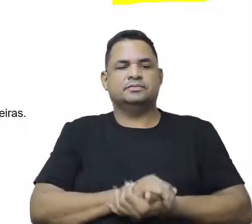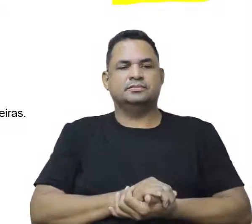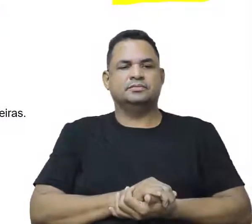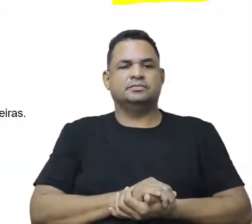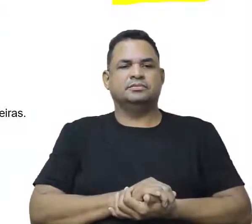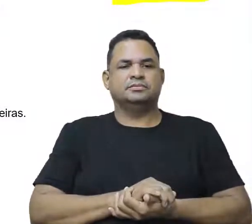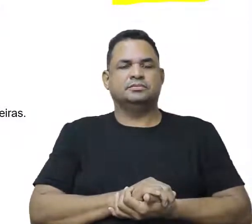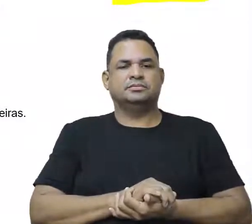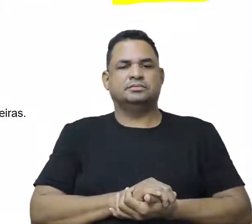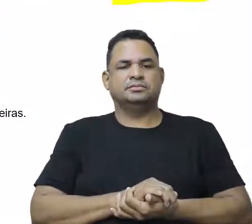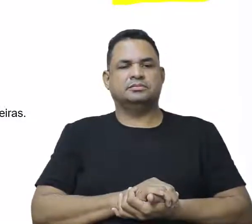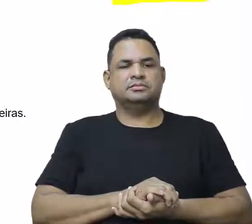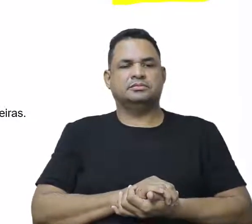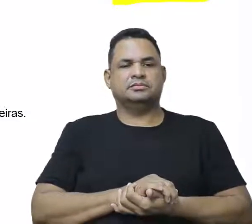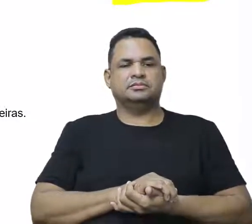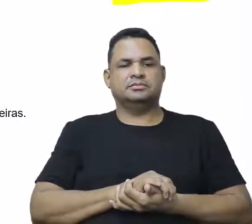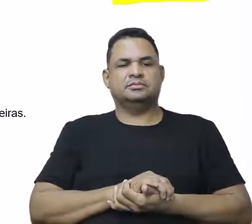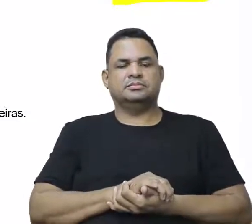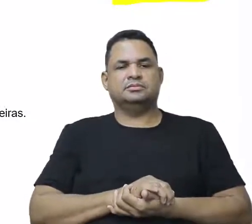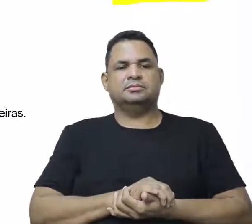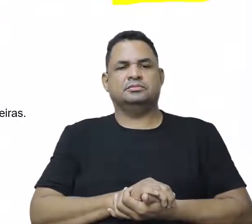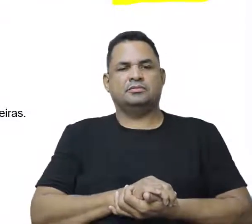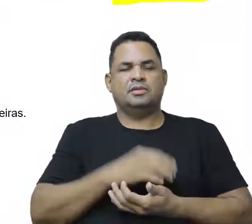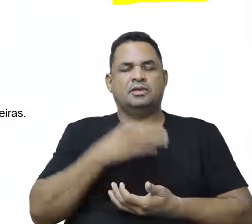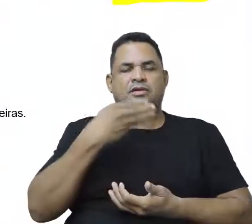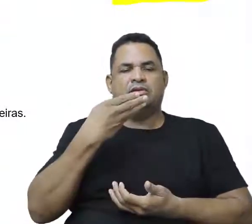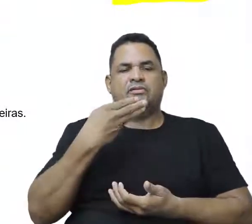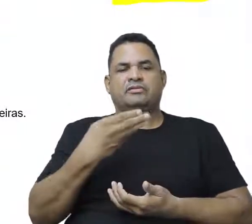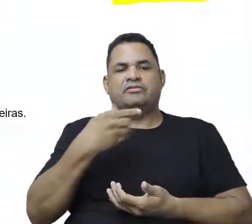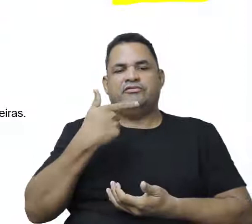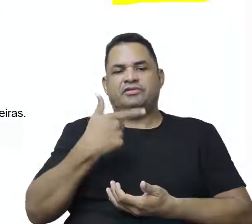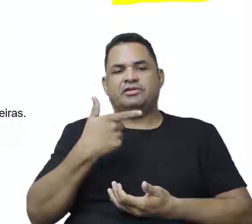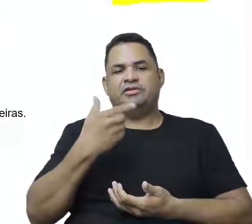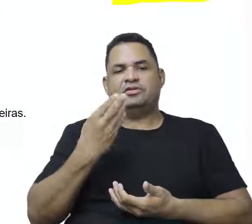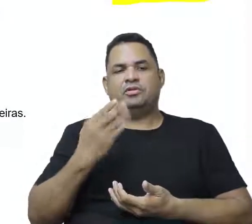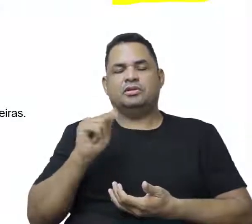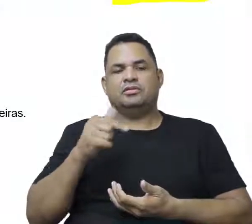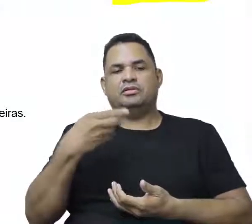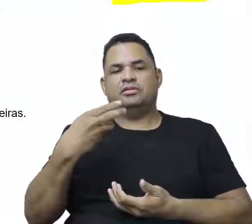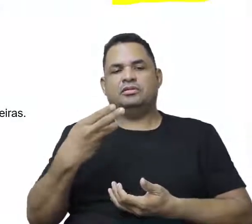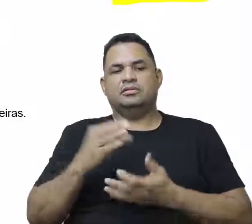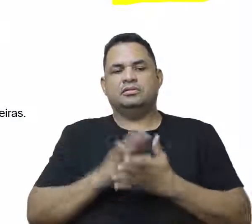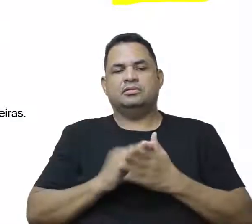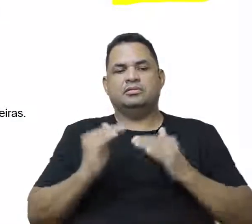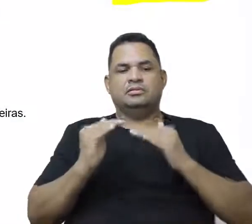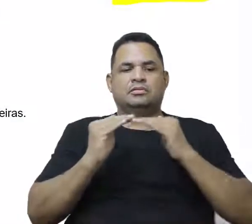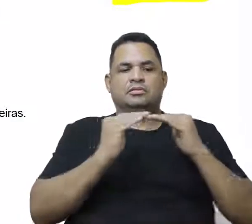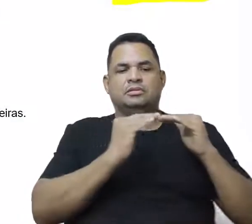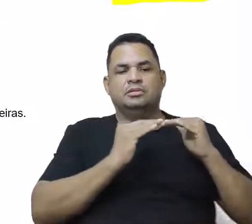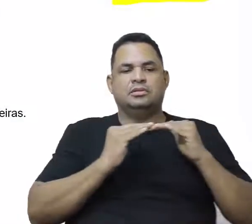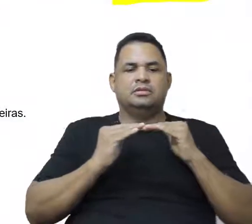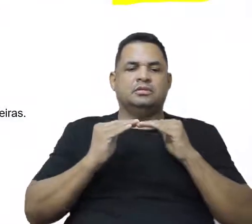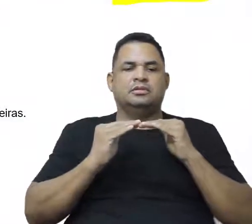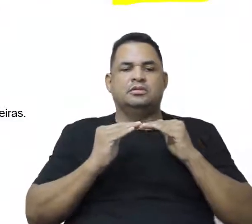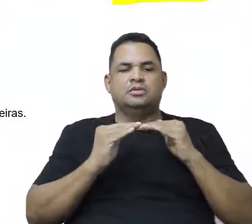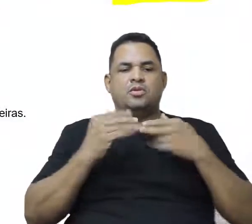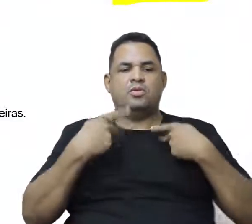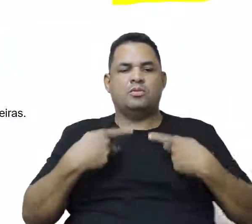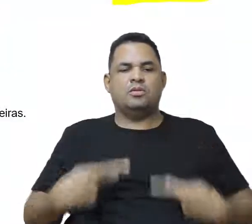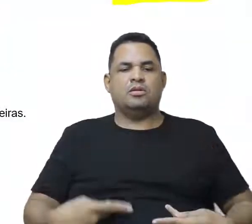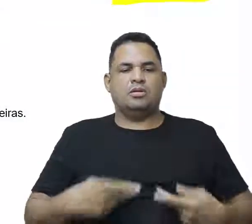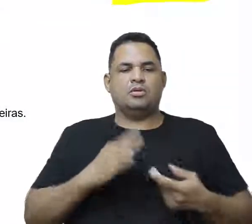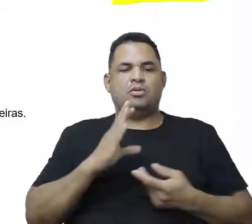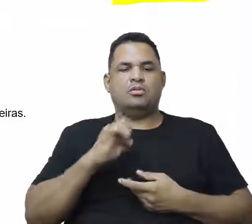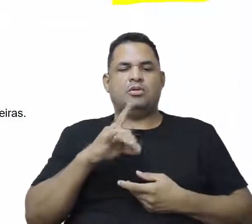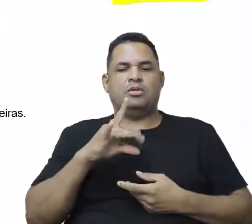O percentual maior aí de 24,3 ficou para padrões corporais e corpolatria. Né? Aí nós